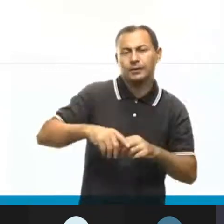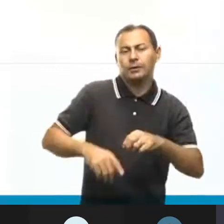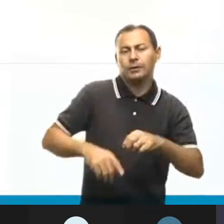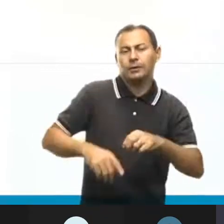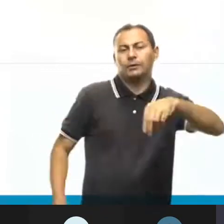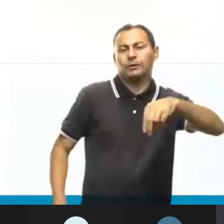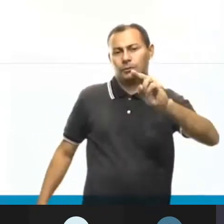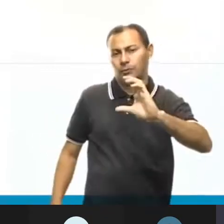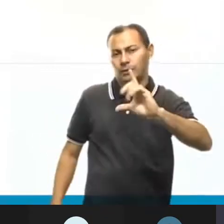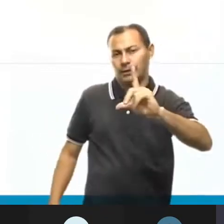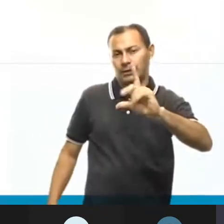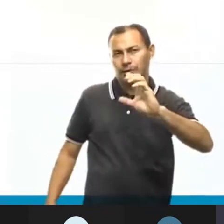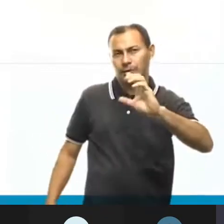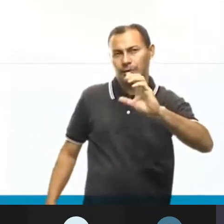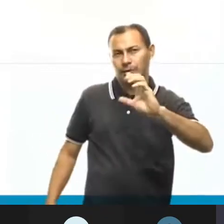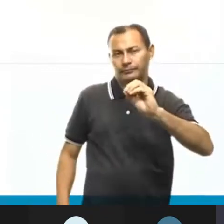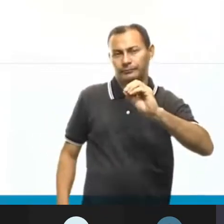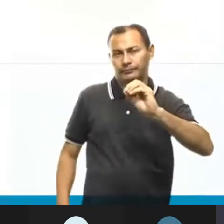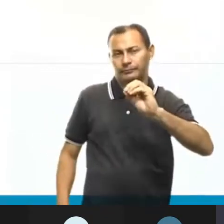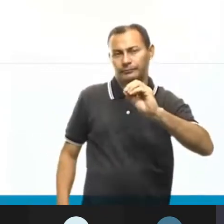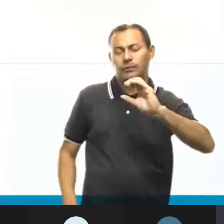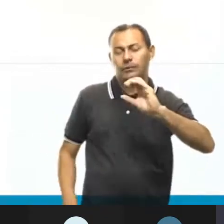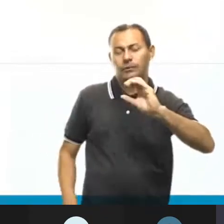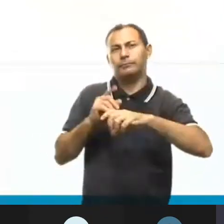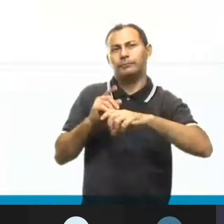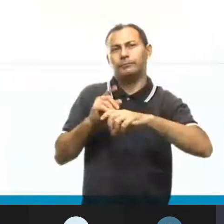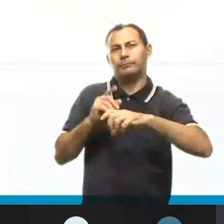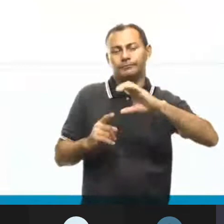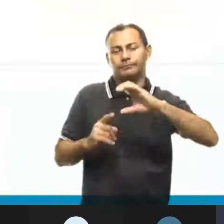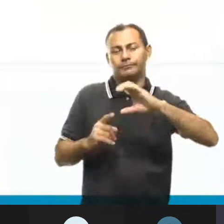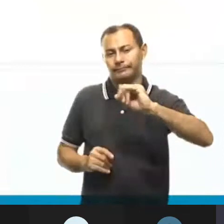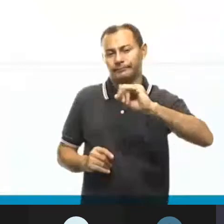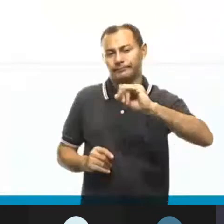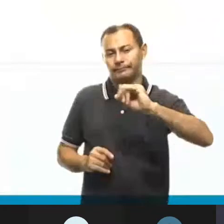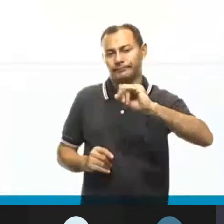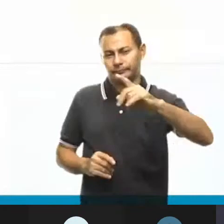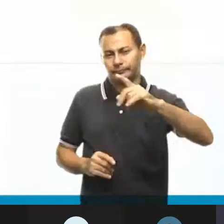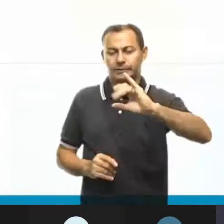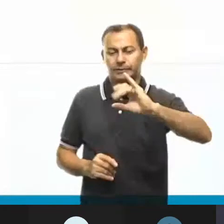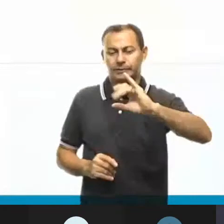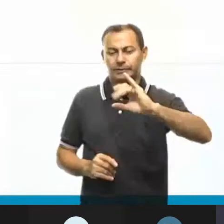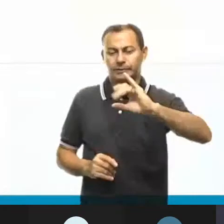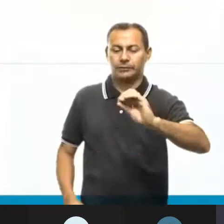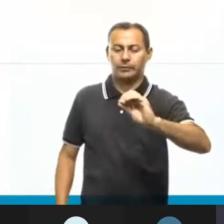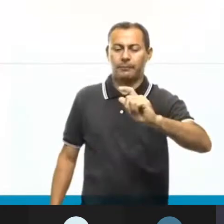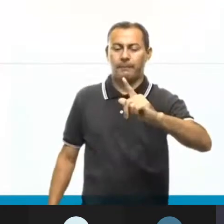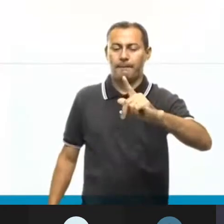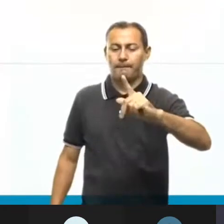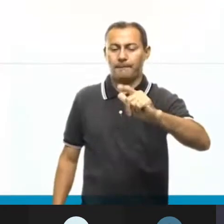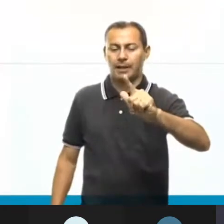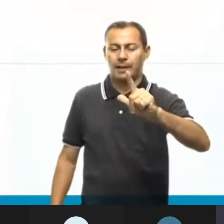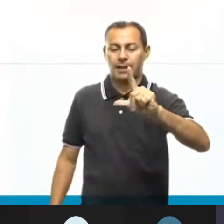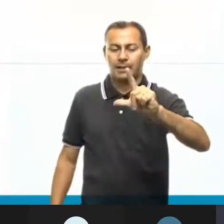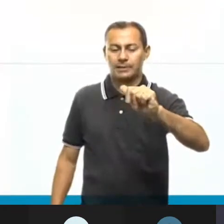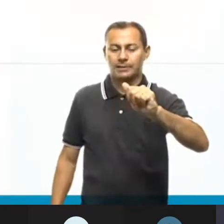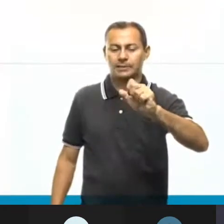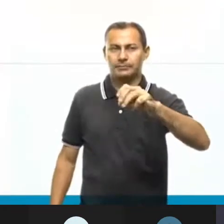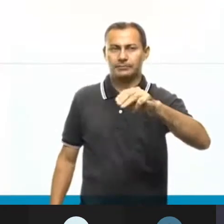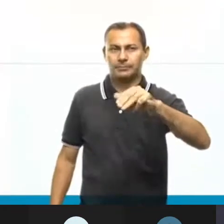do núcleo, tá? Porque o citoplasma fica bem, né, mais difícil da gente observar, tá? Então, aqui nessa camada